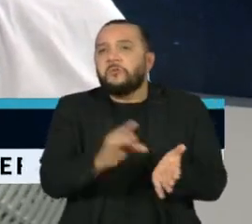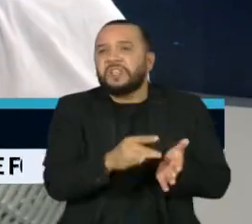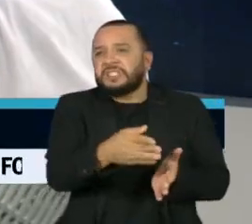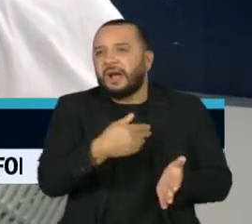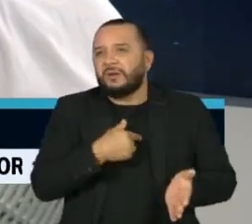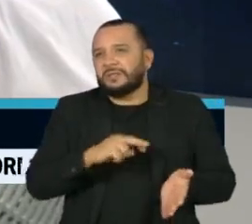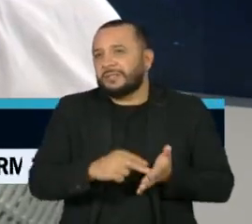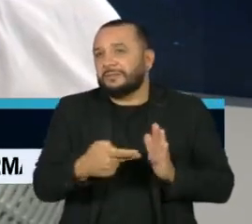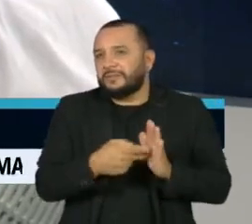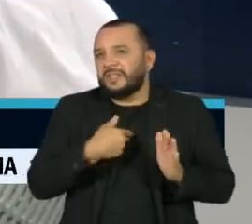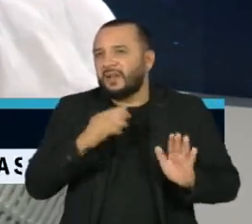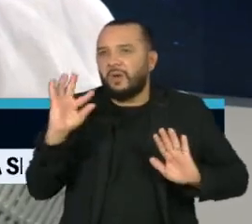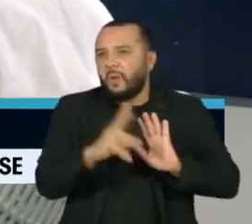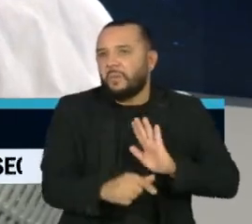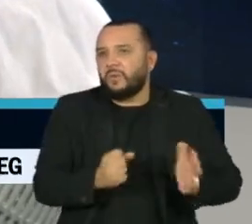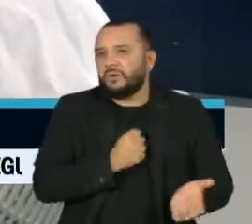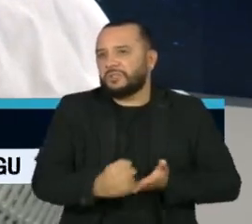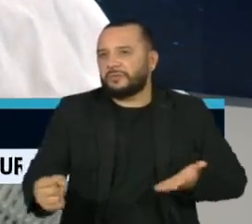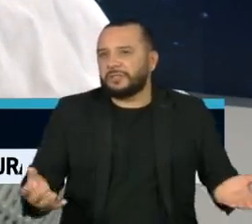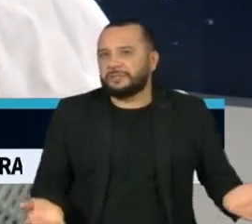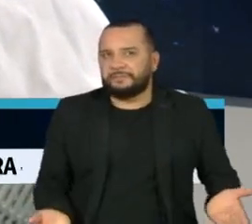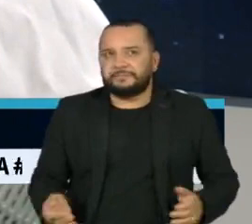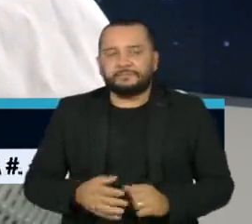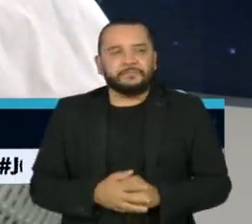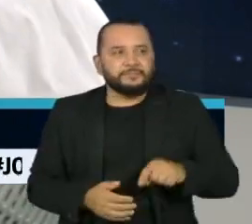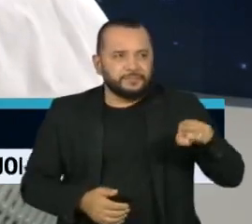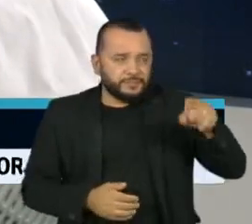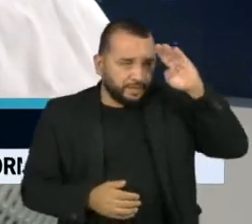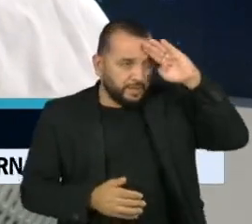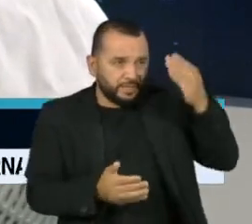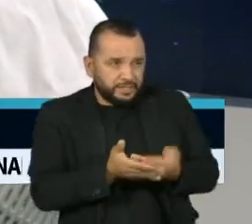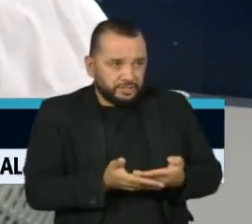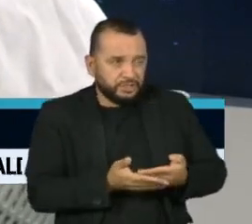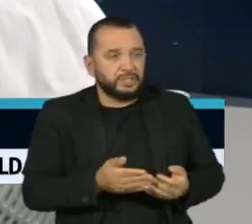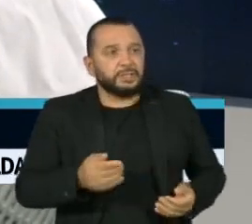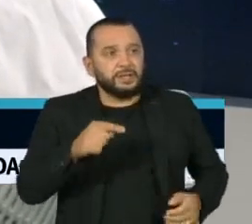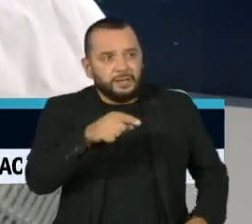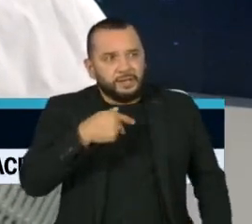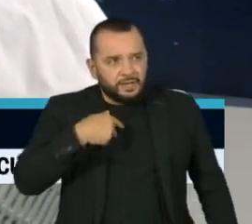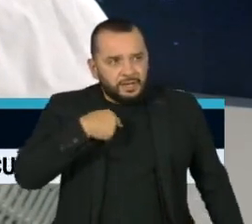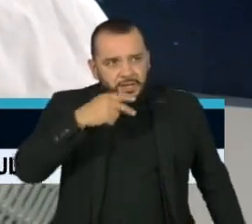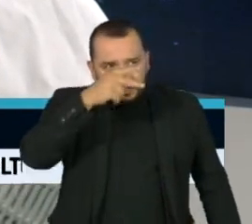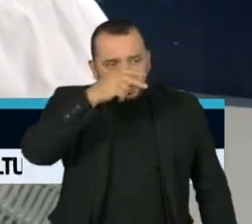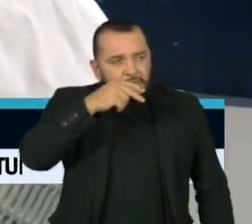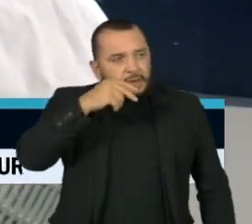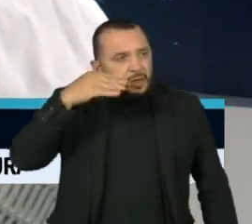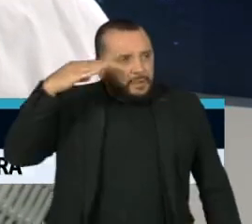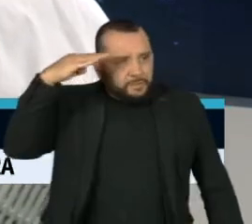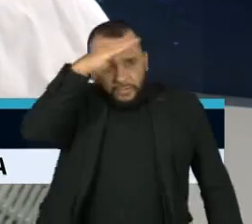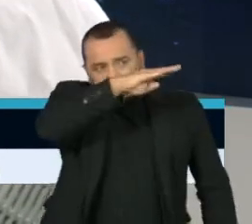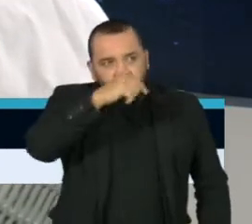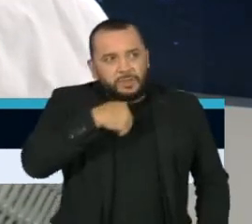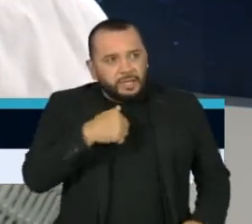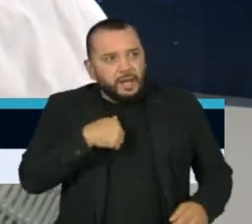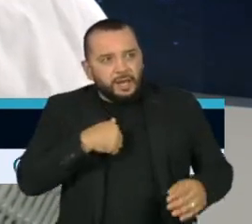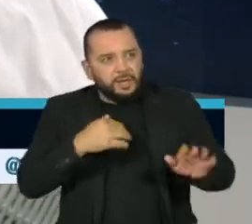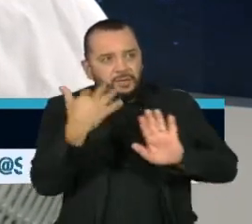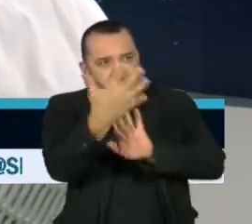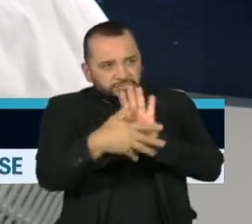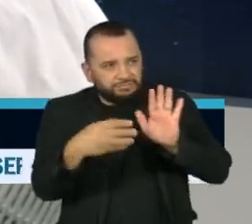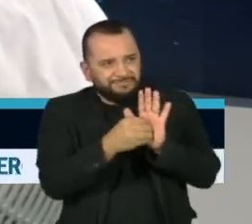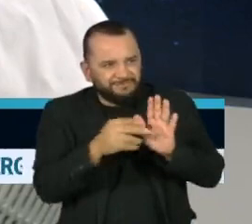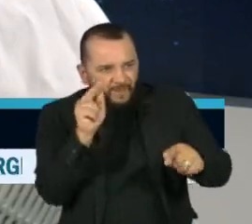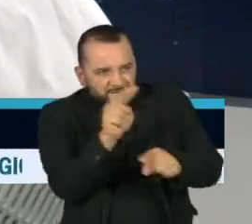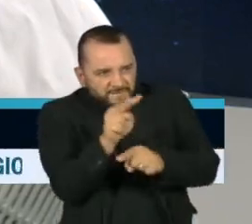tem esperança de ver nesse governo uma reversão da política para a Amazônia, com reforço na fiscalização, com reforço